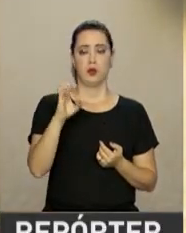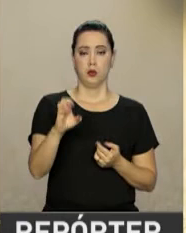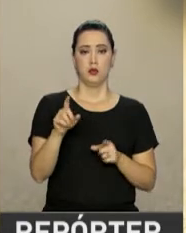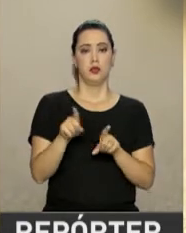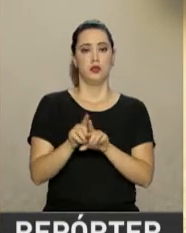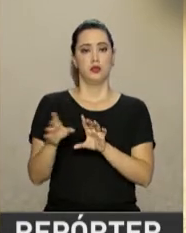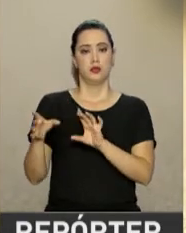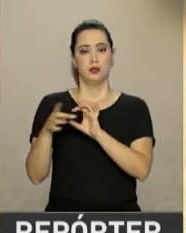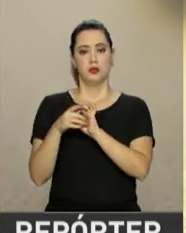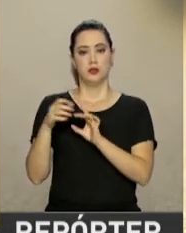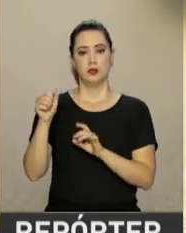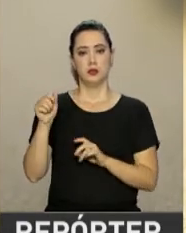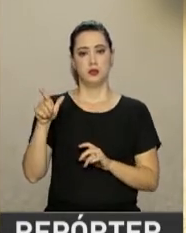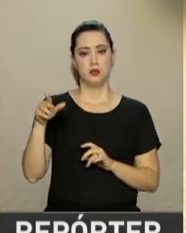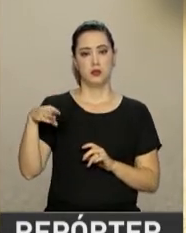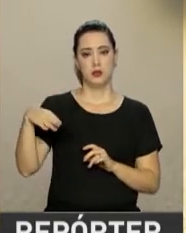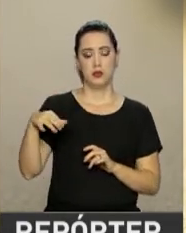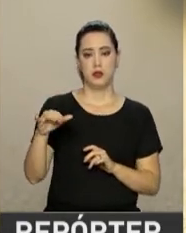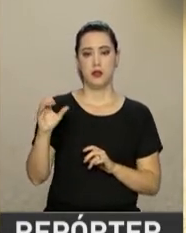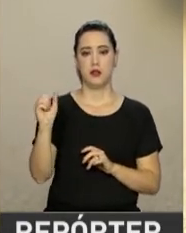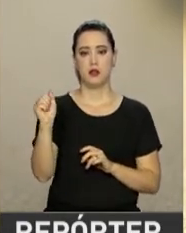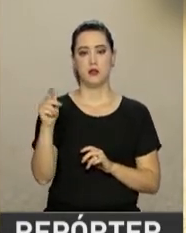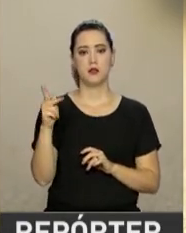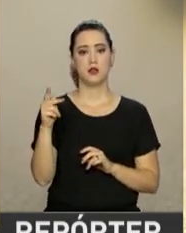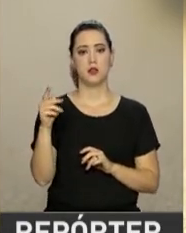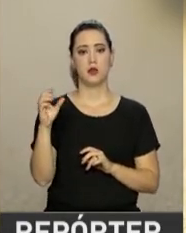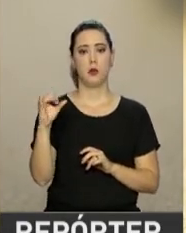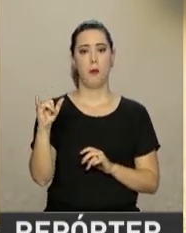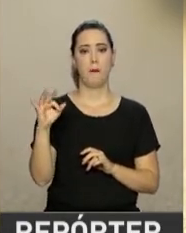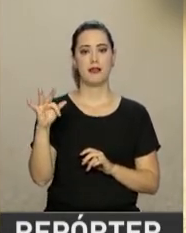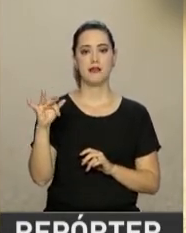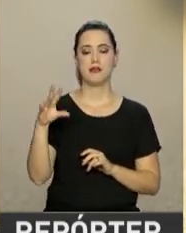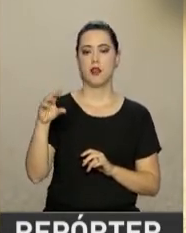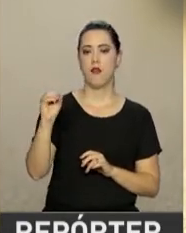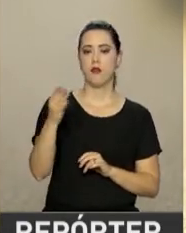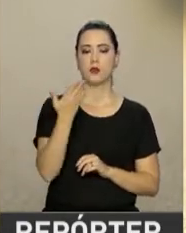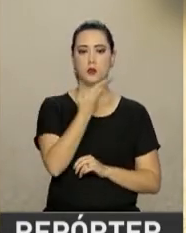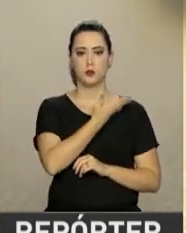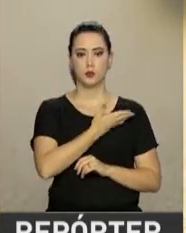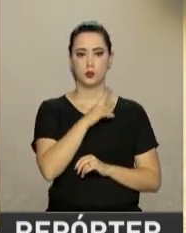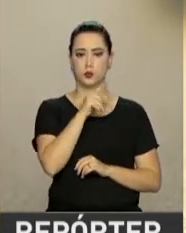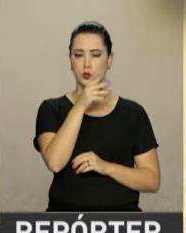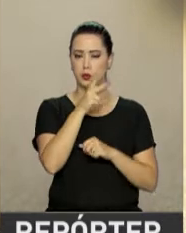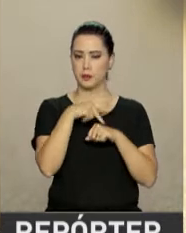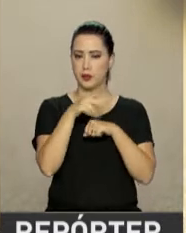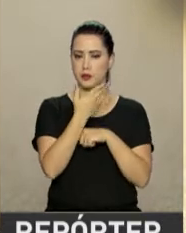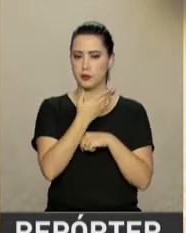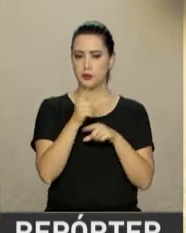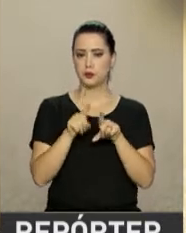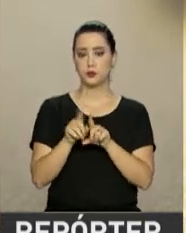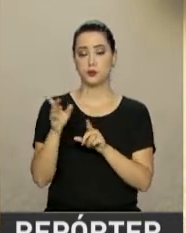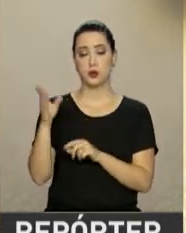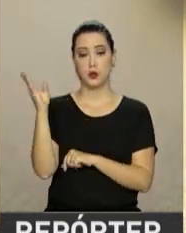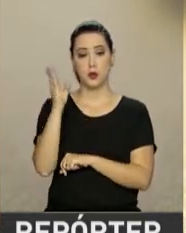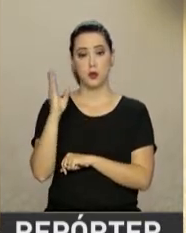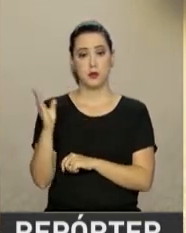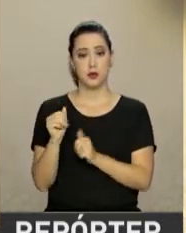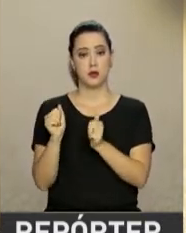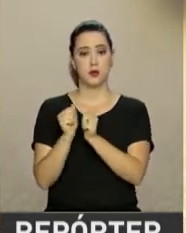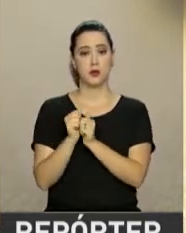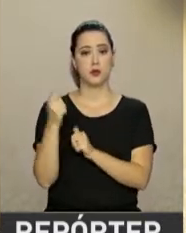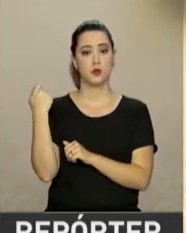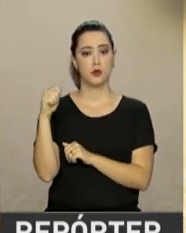do pacífico bloco comercial que conta também com peru méxico e colômbia já o brasil junto com argentina